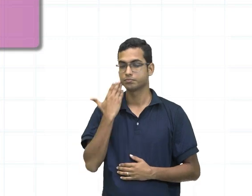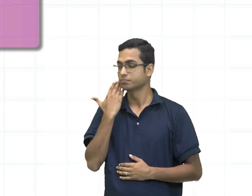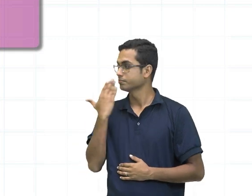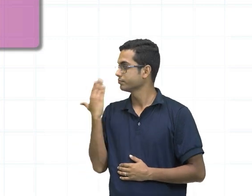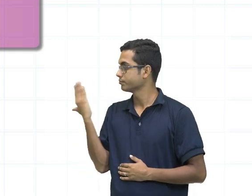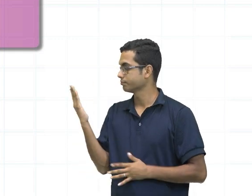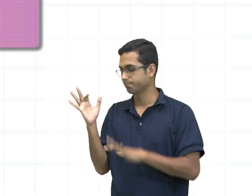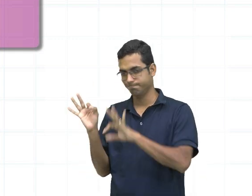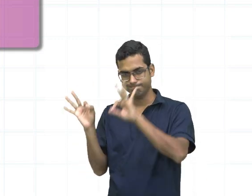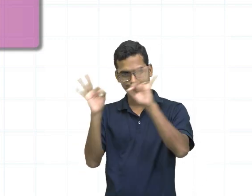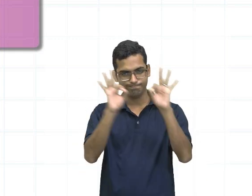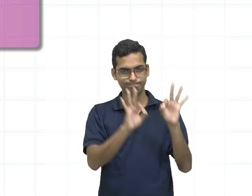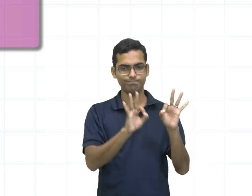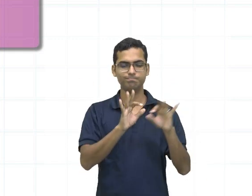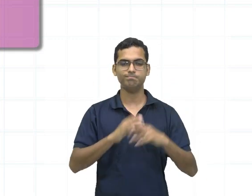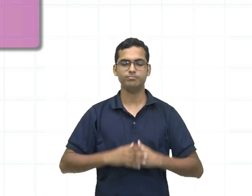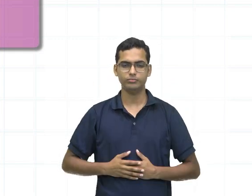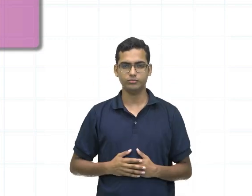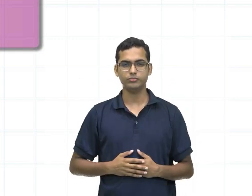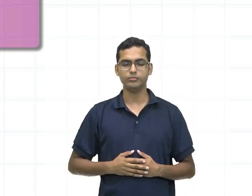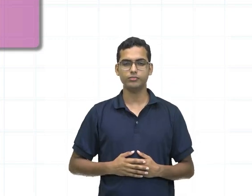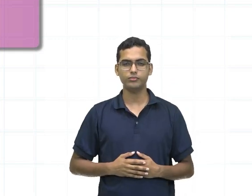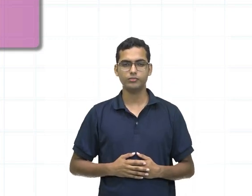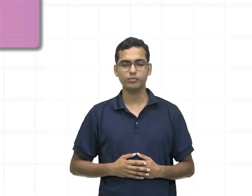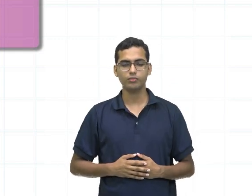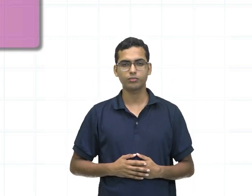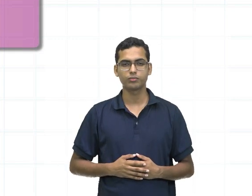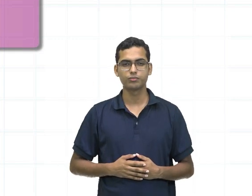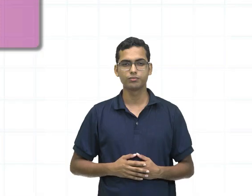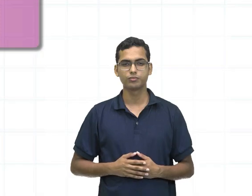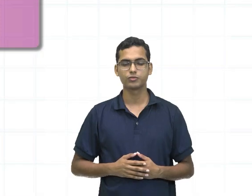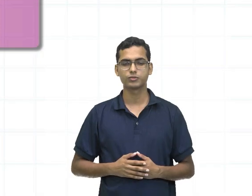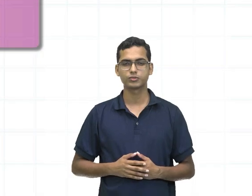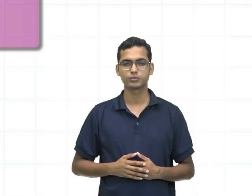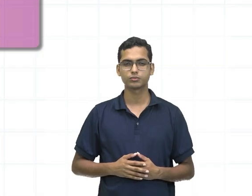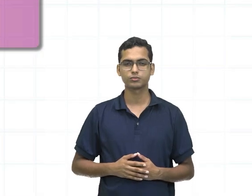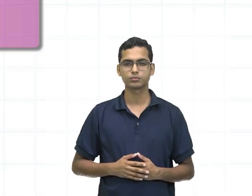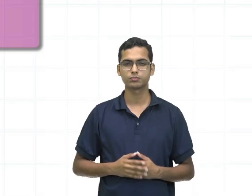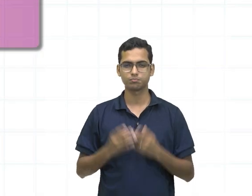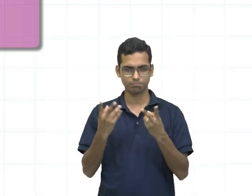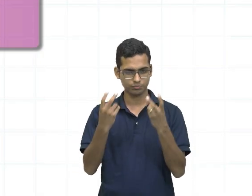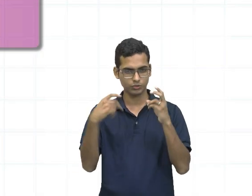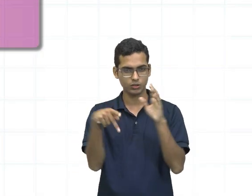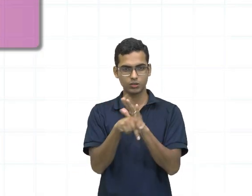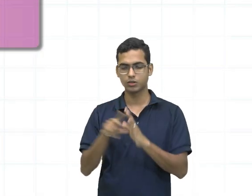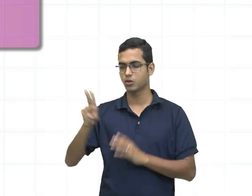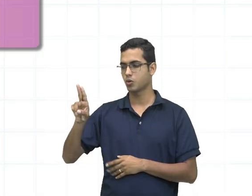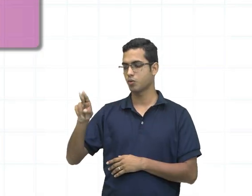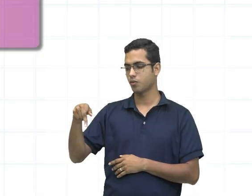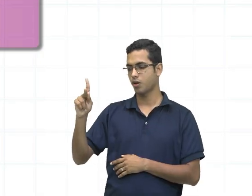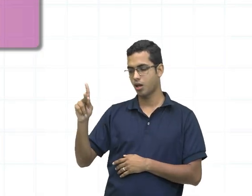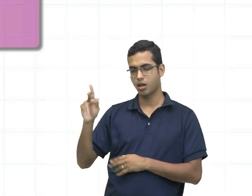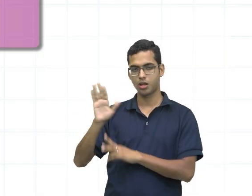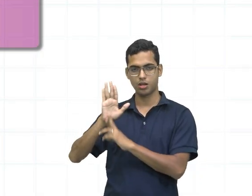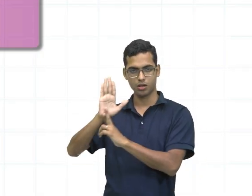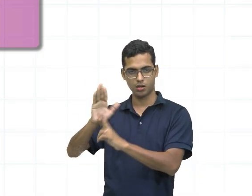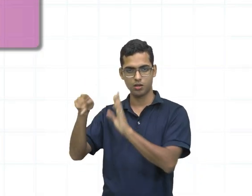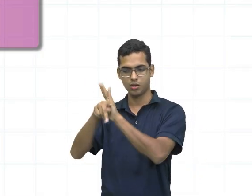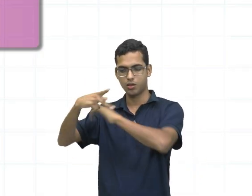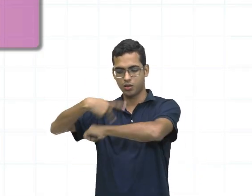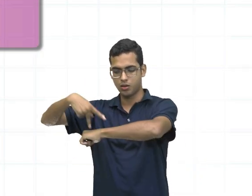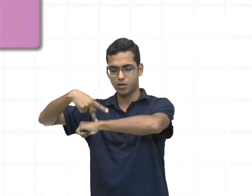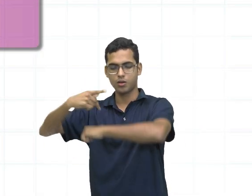Unidos, tá? United States. Então, por isso que vocês estão vendo um U e o S aqui, não é? United States.